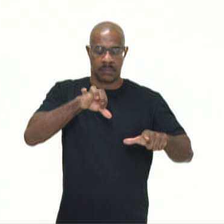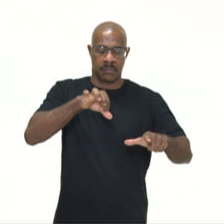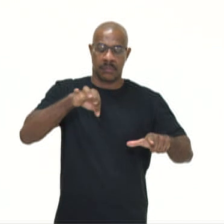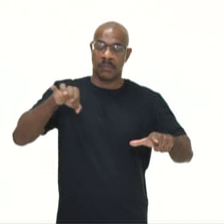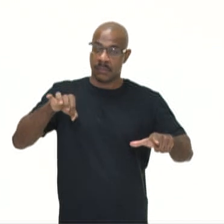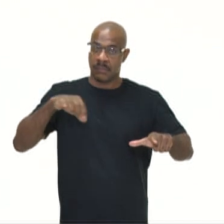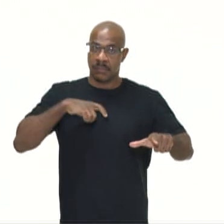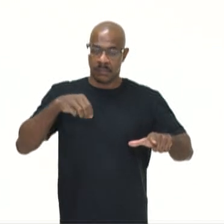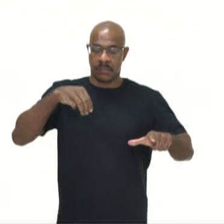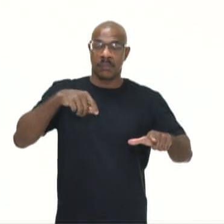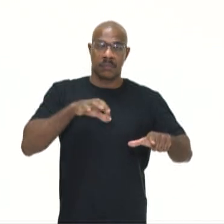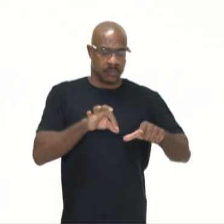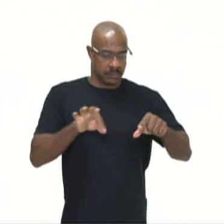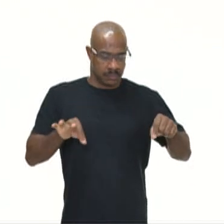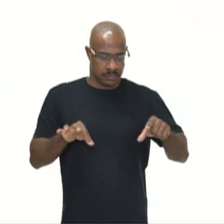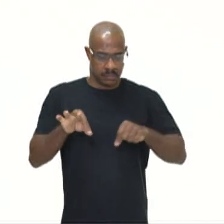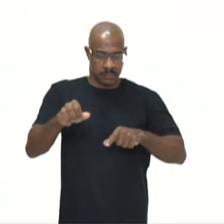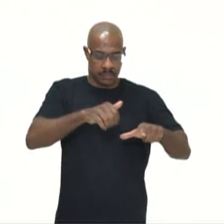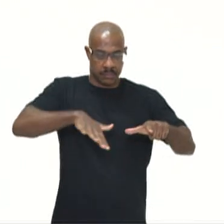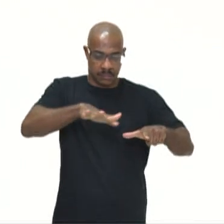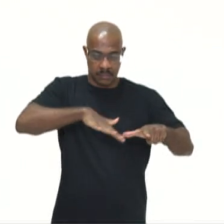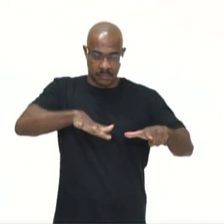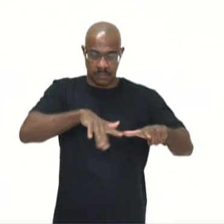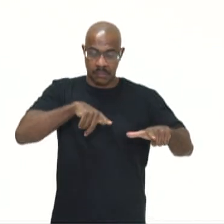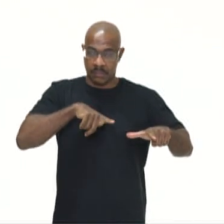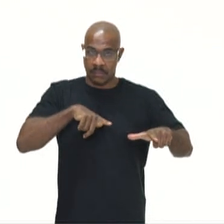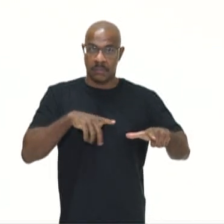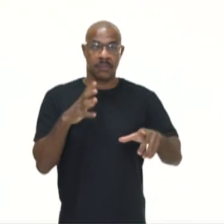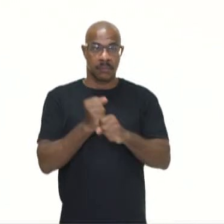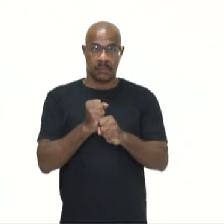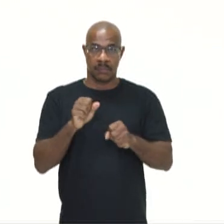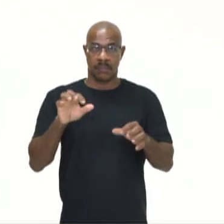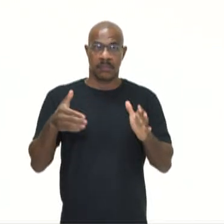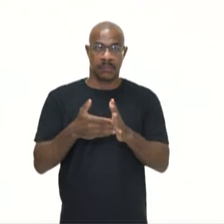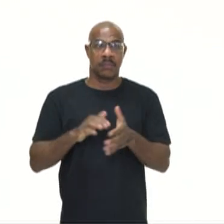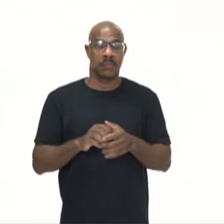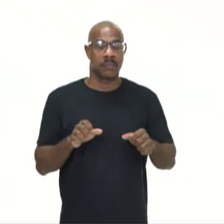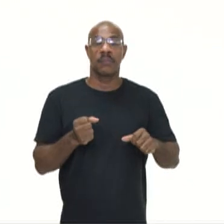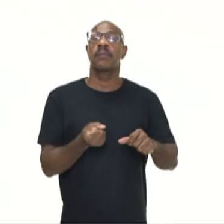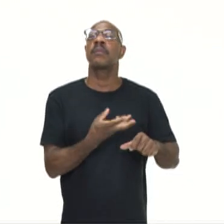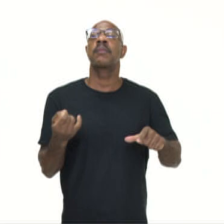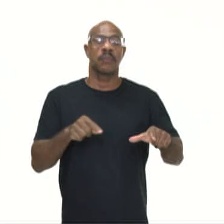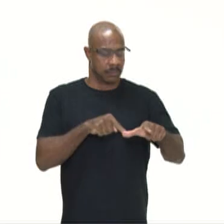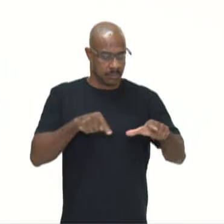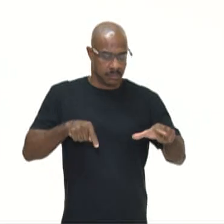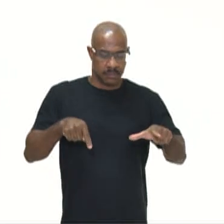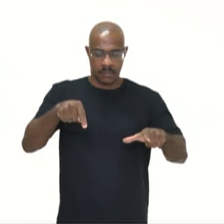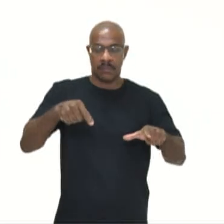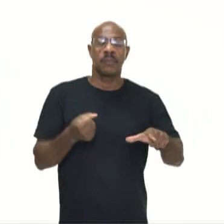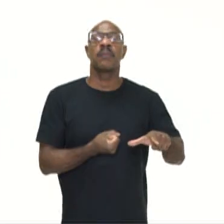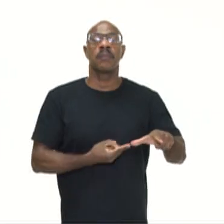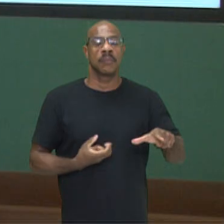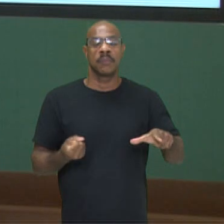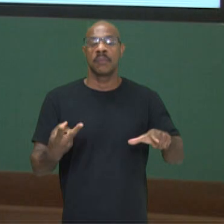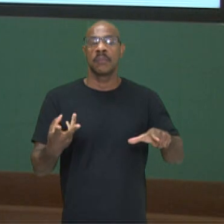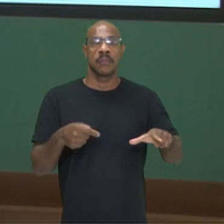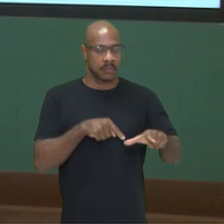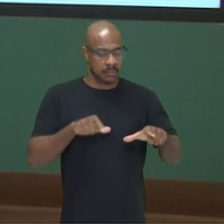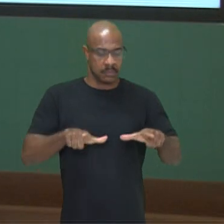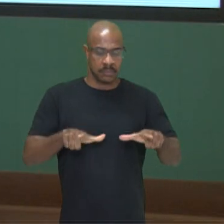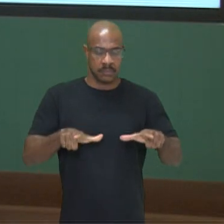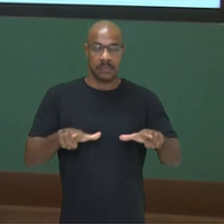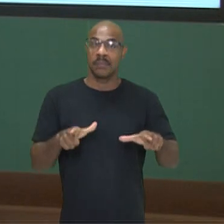900 metros quadrados de área, quantos metros mede o seu perímetro? Então, é um exercício